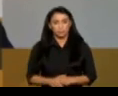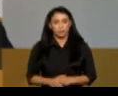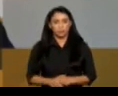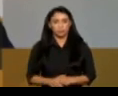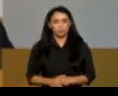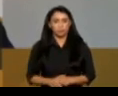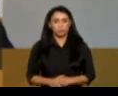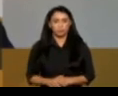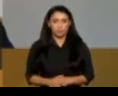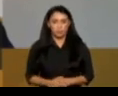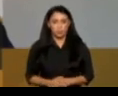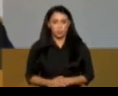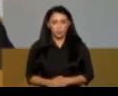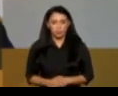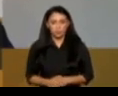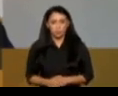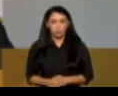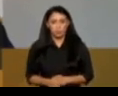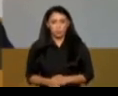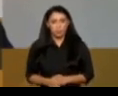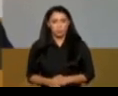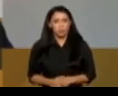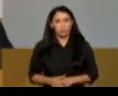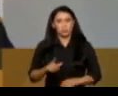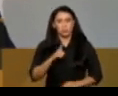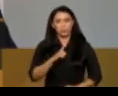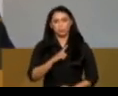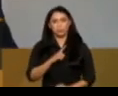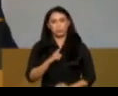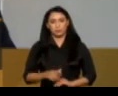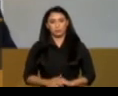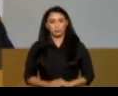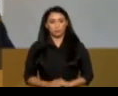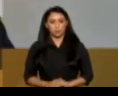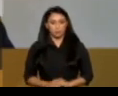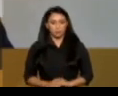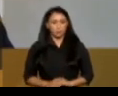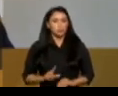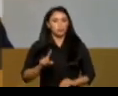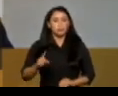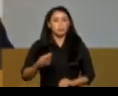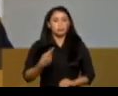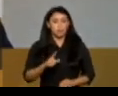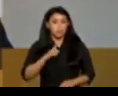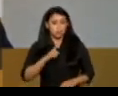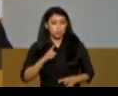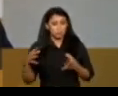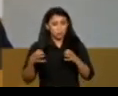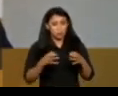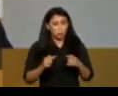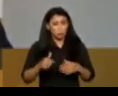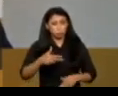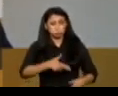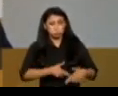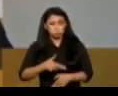teríamos tido a Primeira Guerra do Golfo, a Guerra do Iraque, agora esse conflito em torno da região de